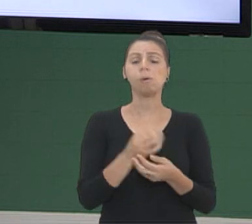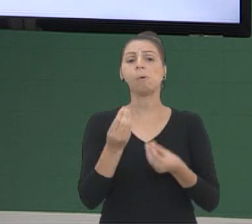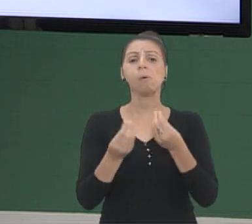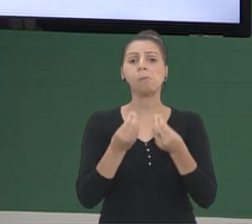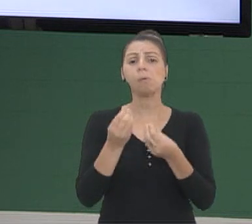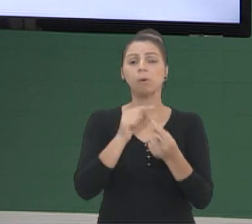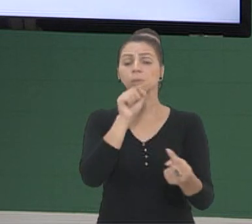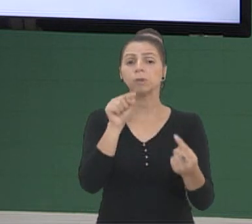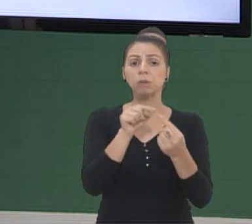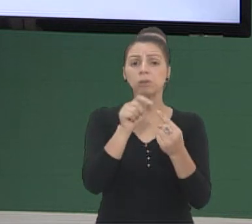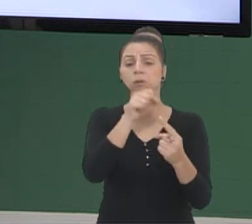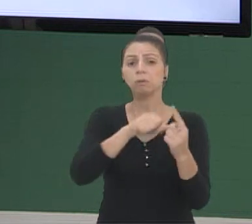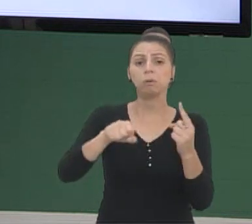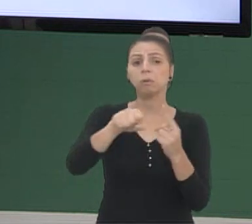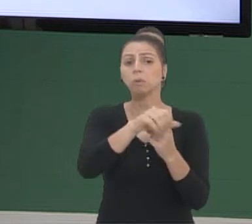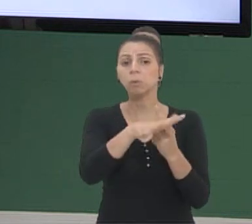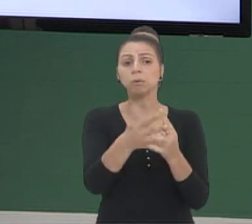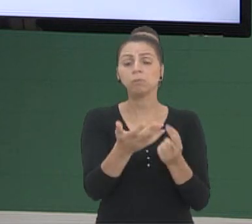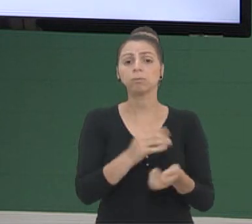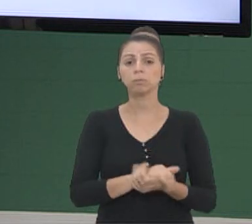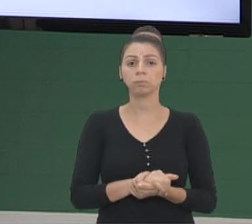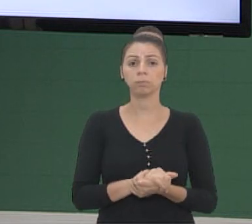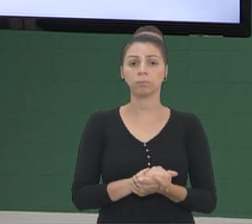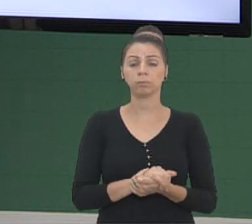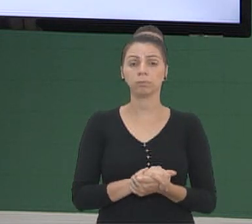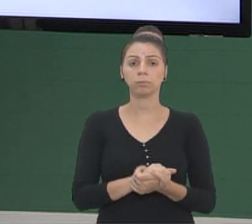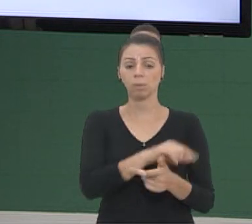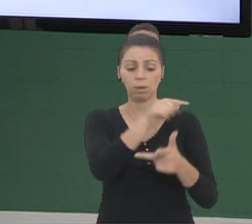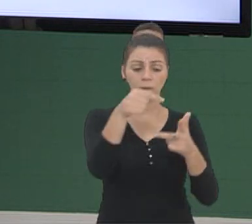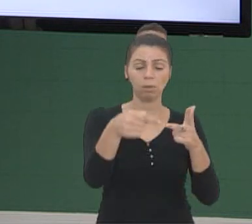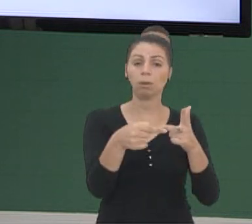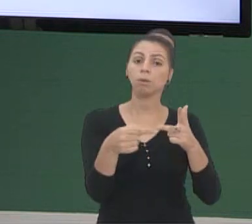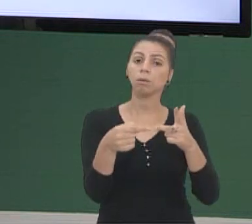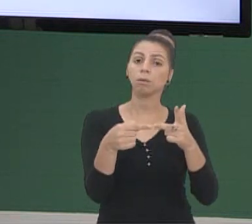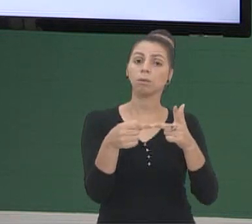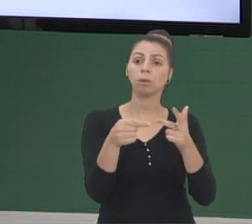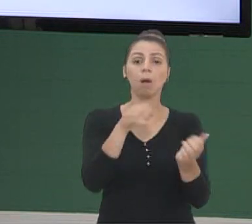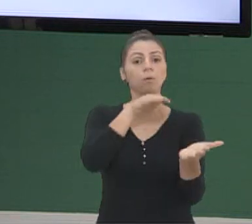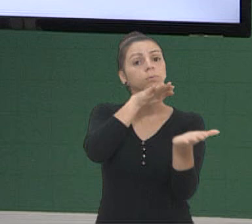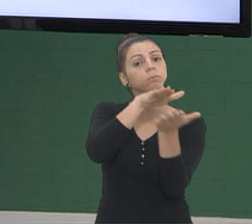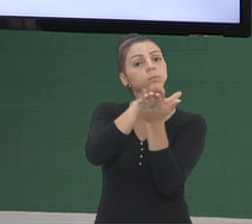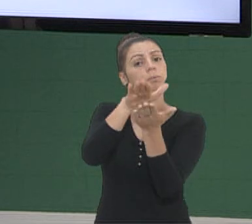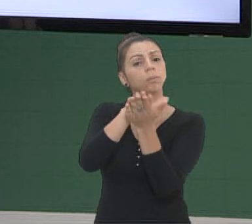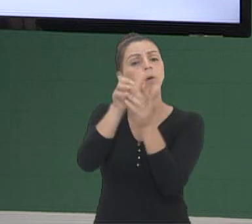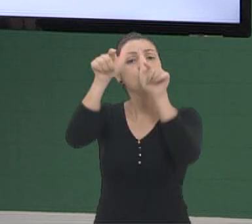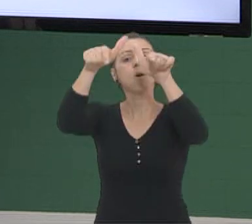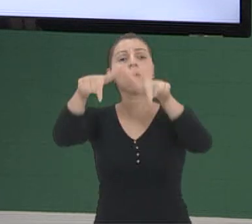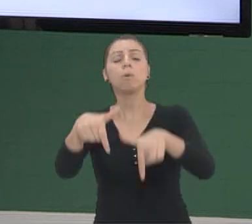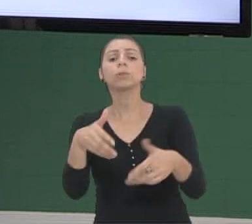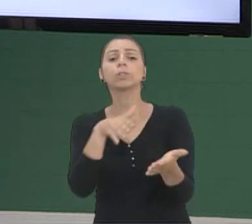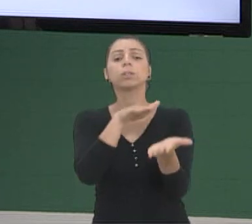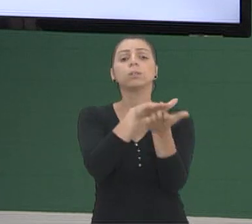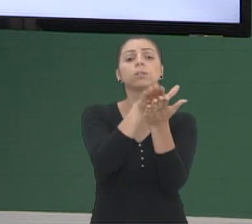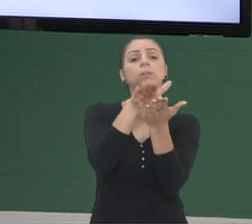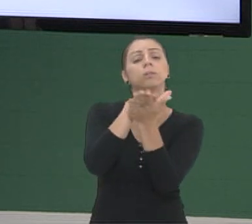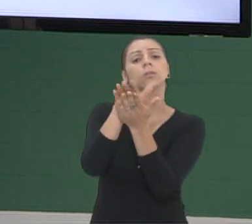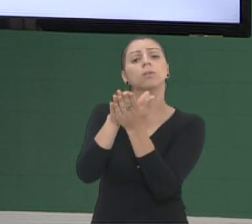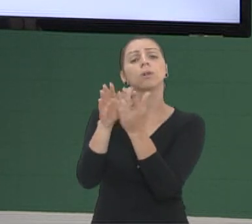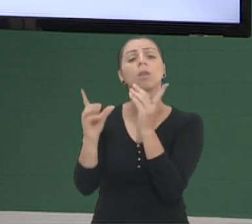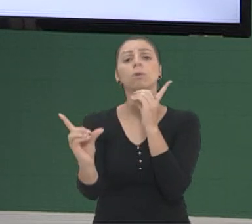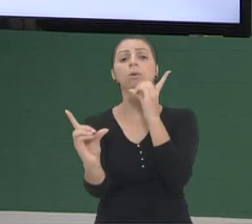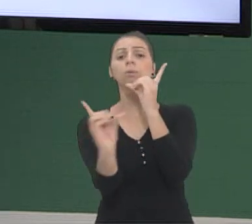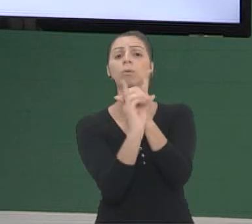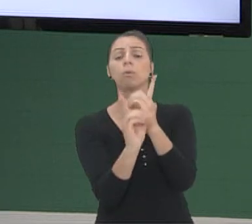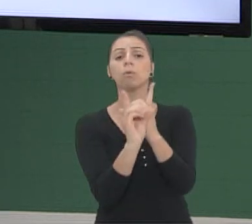texto. Em terceiro lugar, também a gente viu a questão da publicação, onde que se publica, né? Onde que a gente encontra